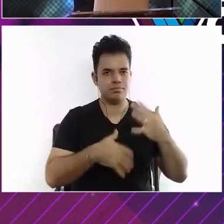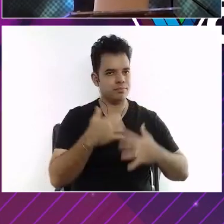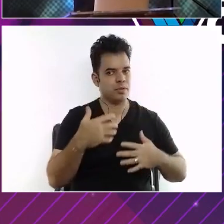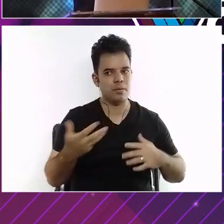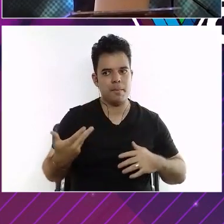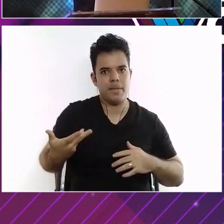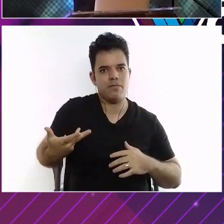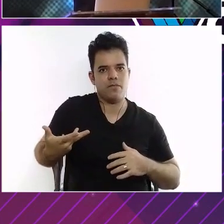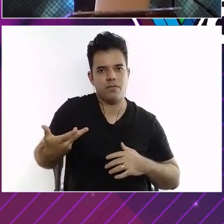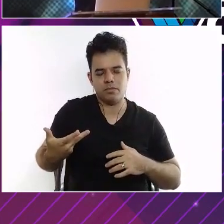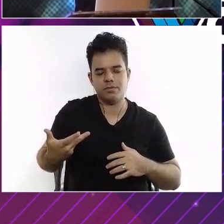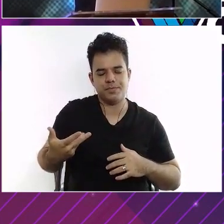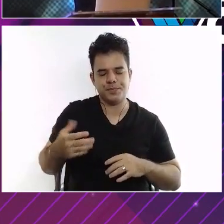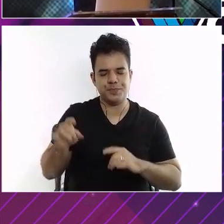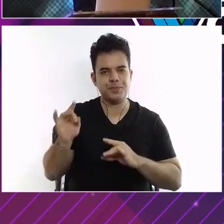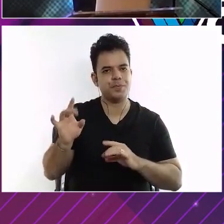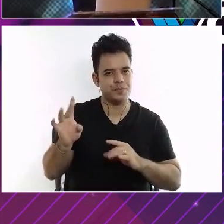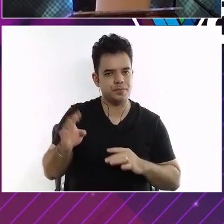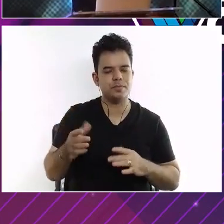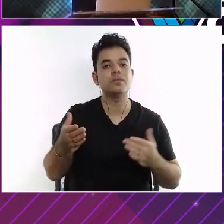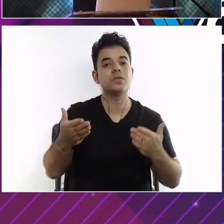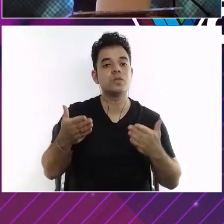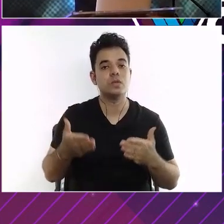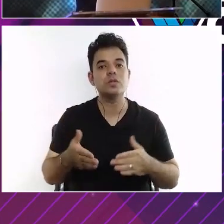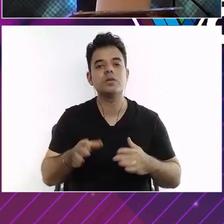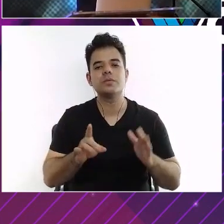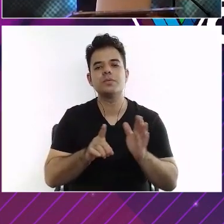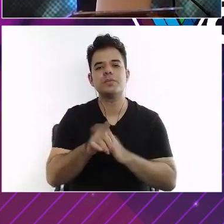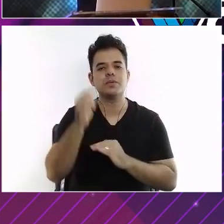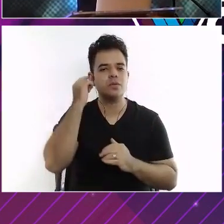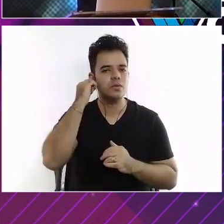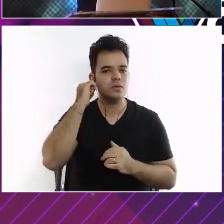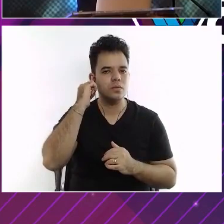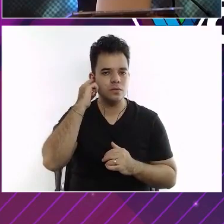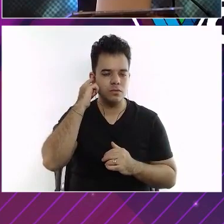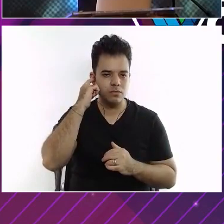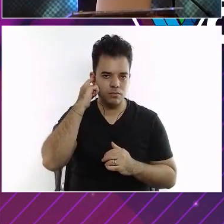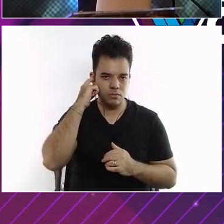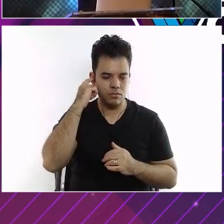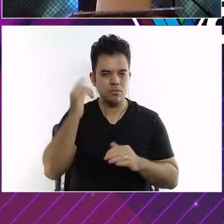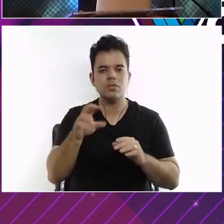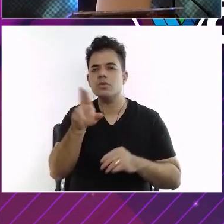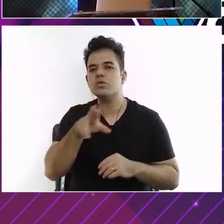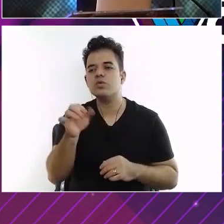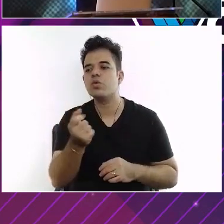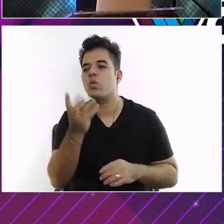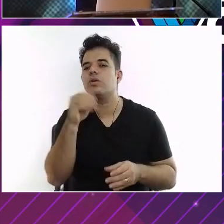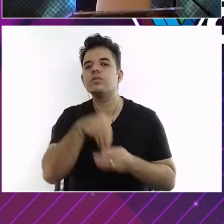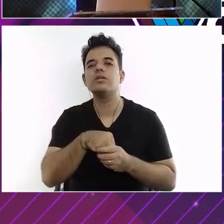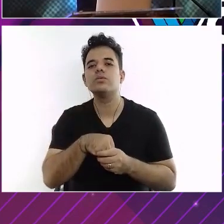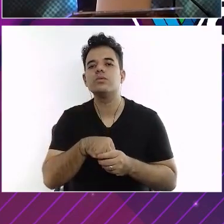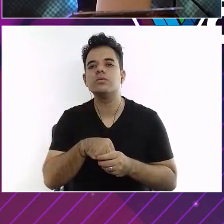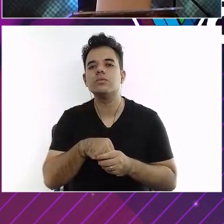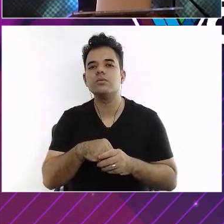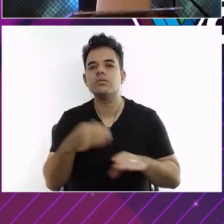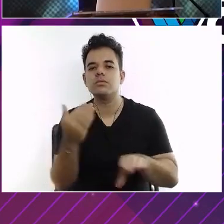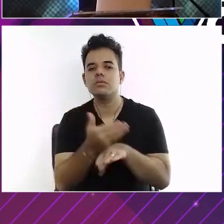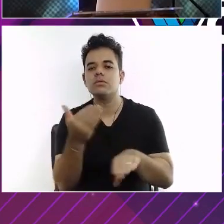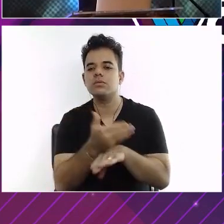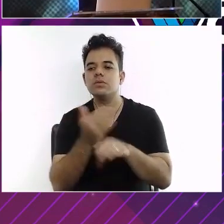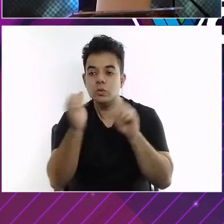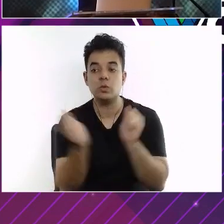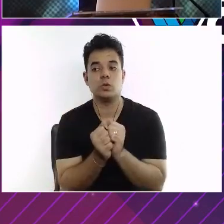certo? Chega um dia num lugar qualquer e eu faço a pergunta, quantos usuários a gente vai ter aqui? Assim, simultâneos. Aí